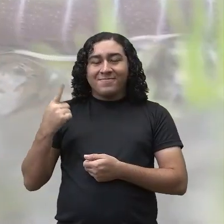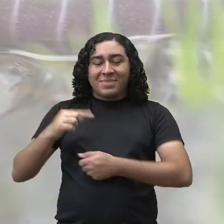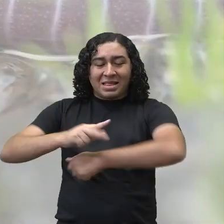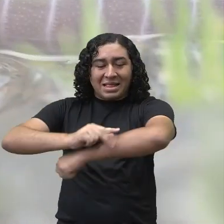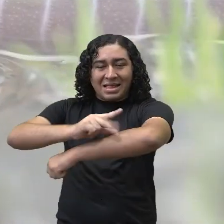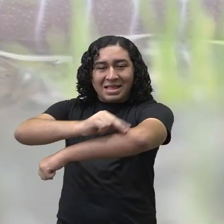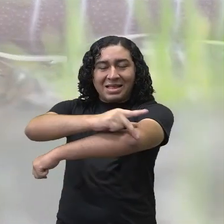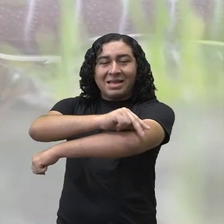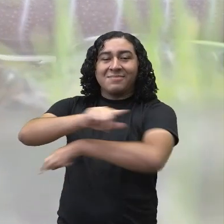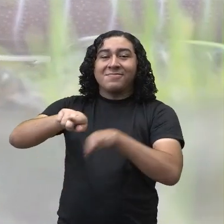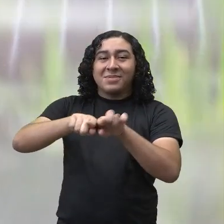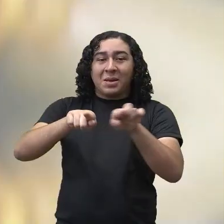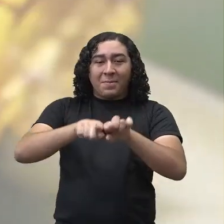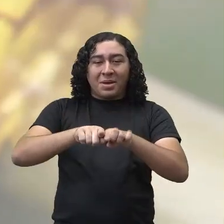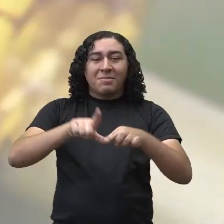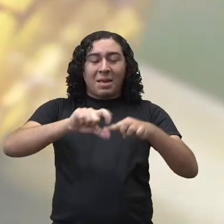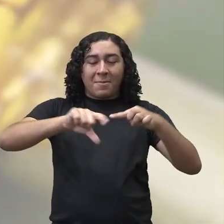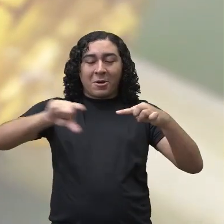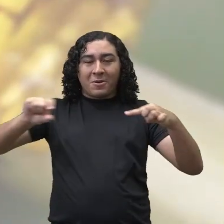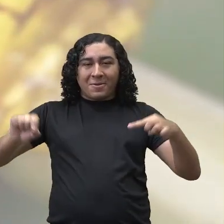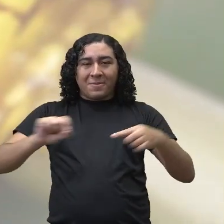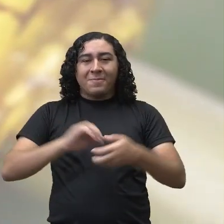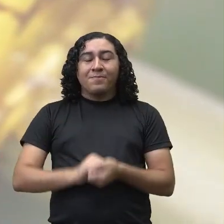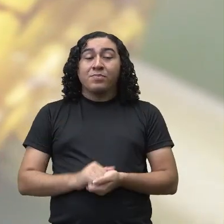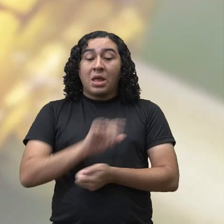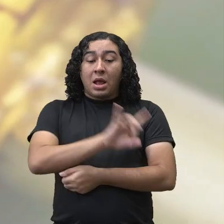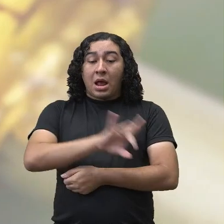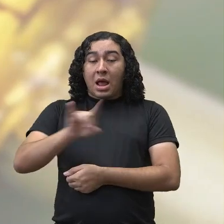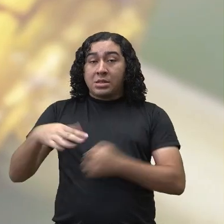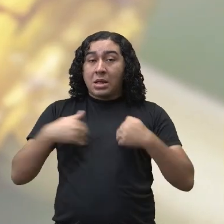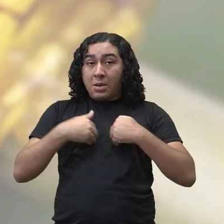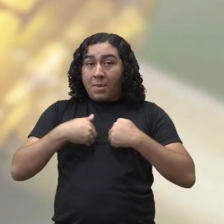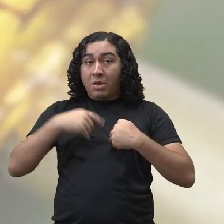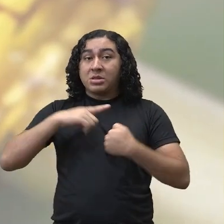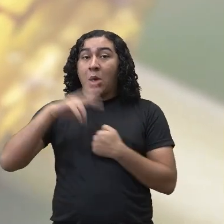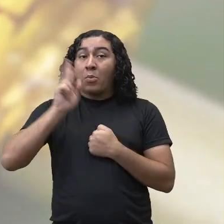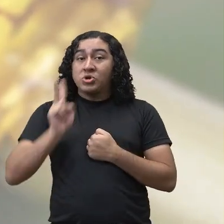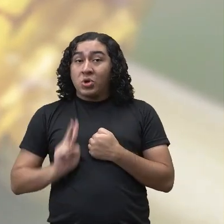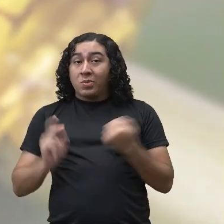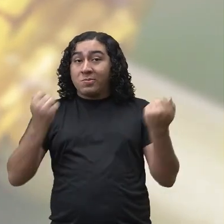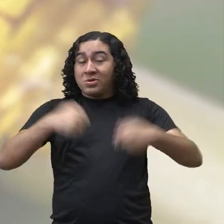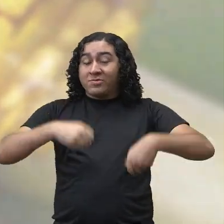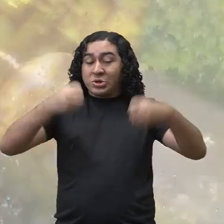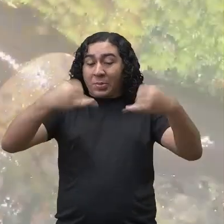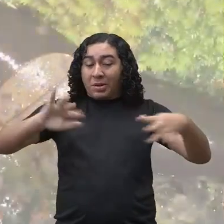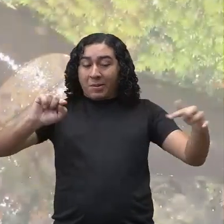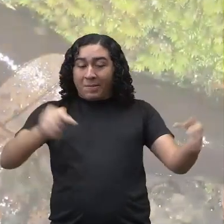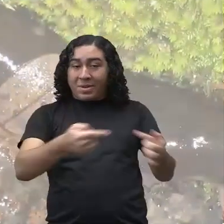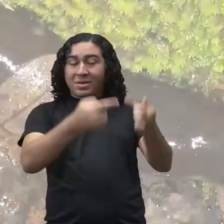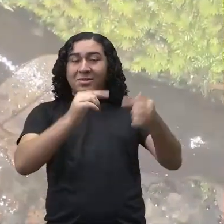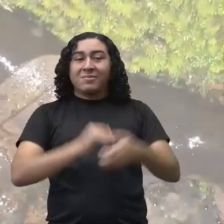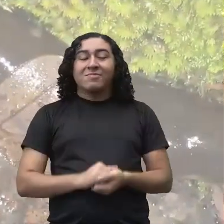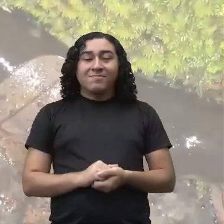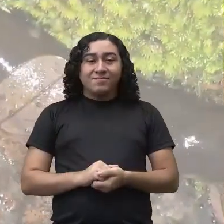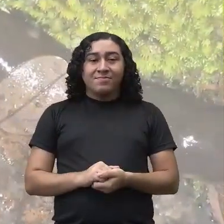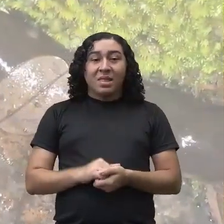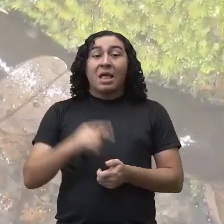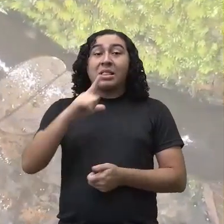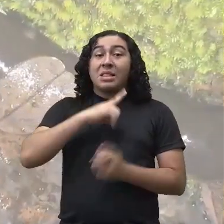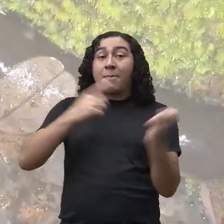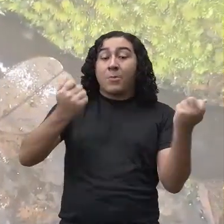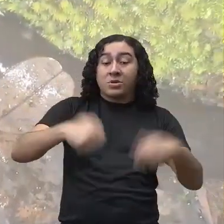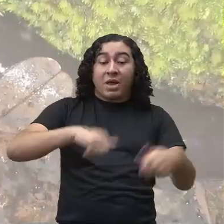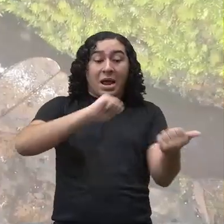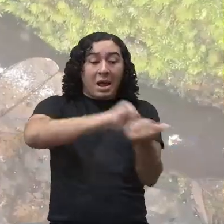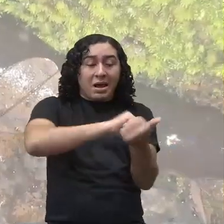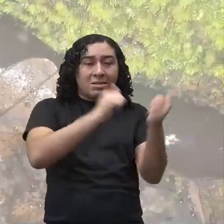as cecílias enigmáticas. Cada espécie, uma história a ser contada. Cada forma, uma adaptação às maravilhas